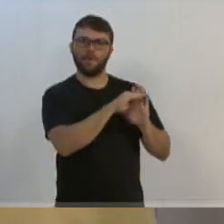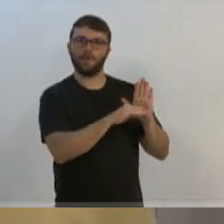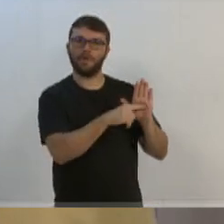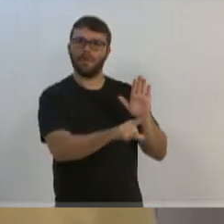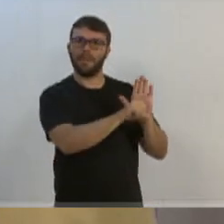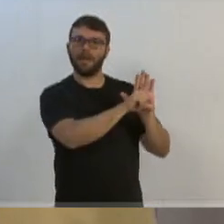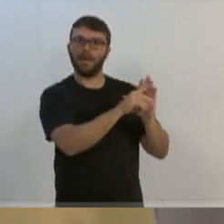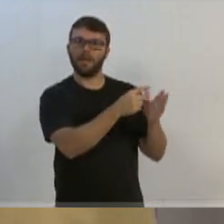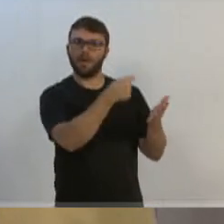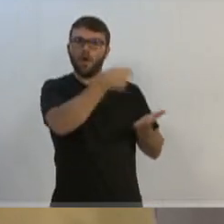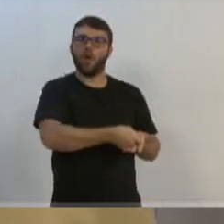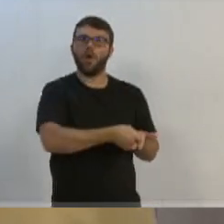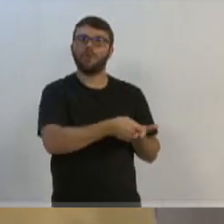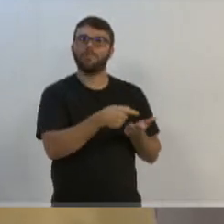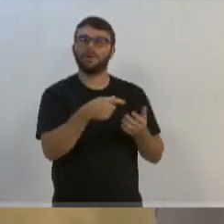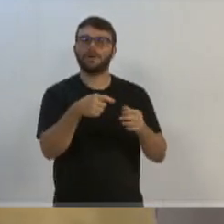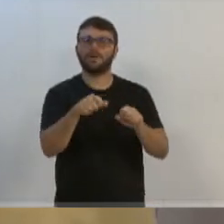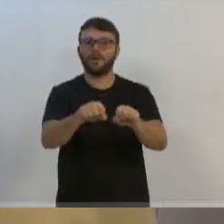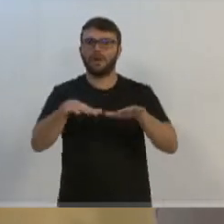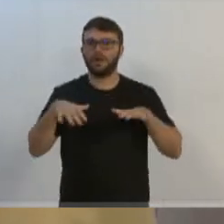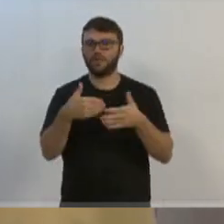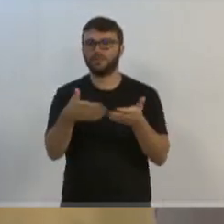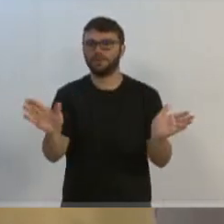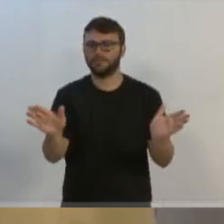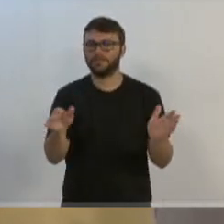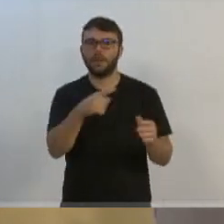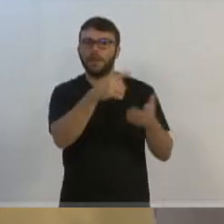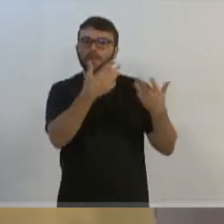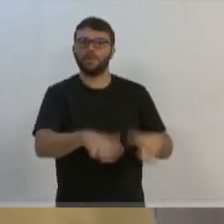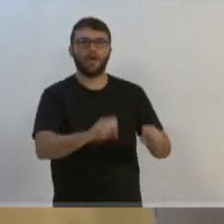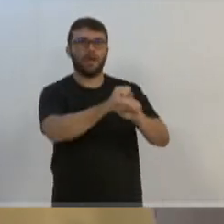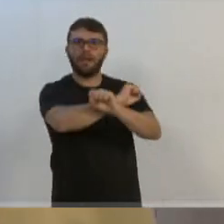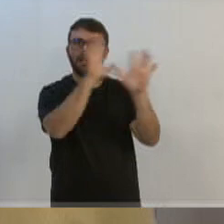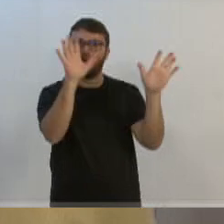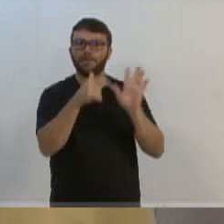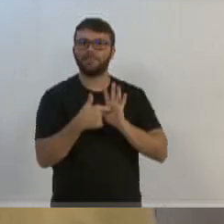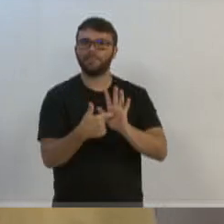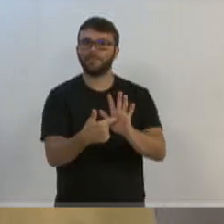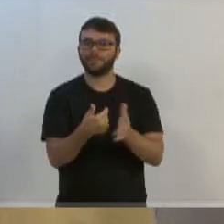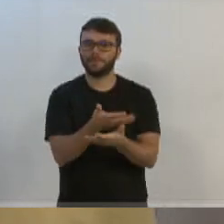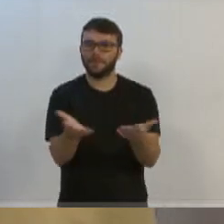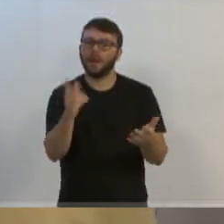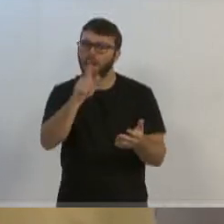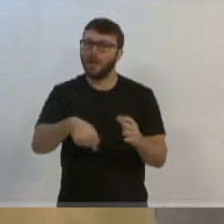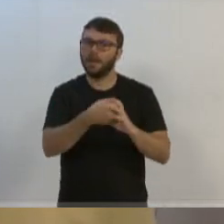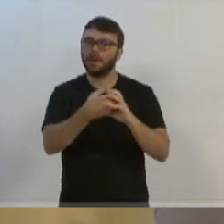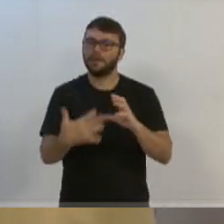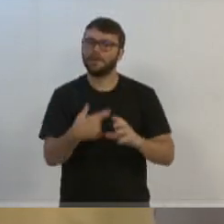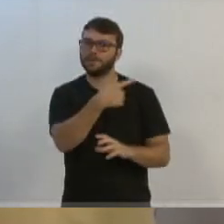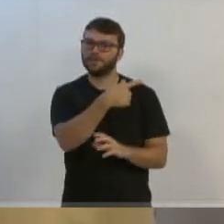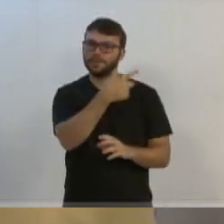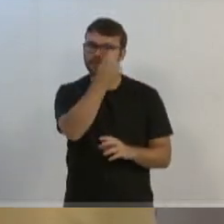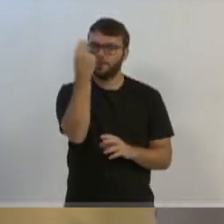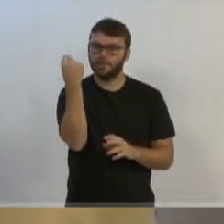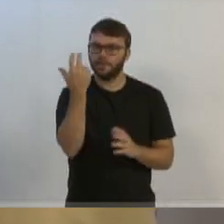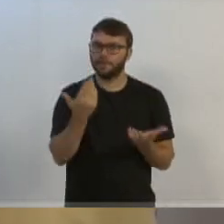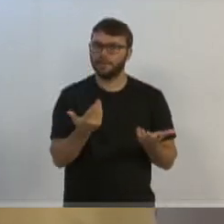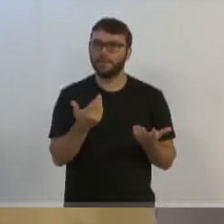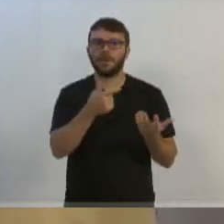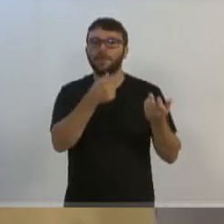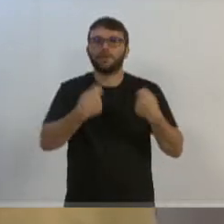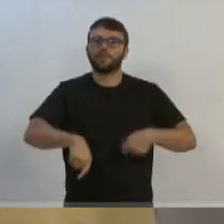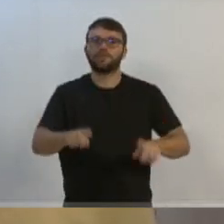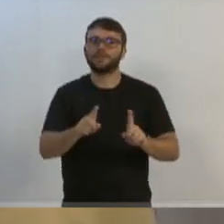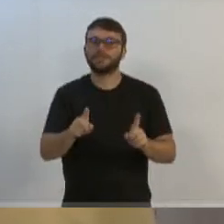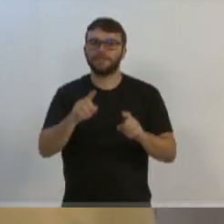legislação, não querendo fazer isso de forma transparente, que vem sendo a característica do governo, achando que não precisa aqui respeitar